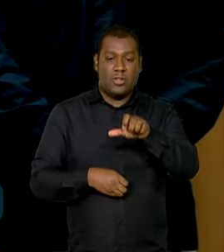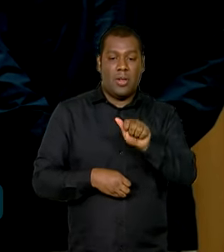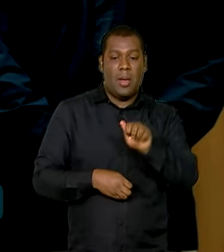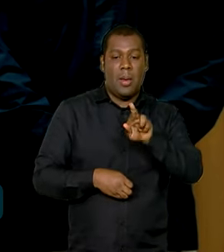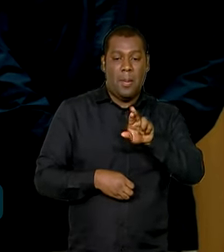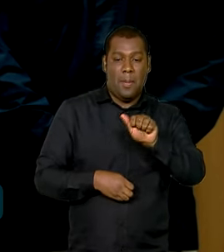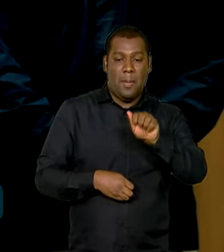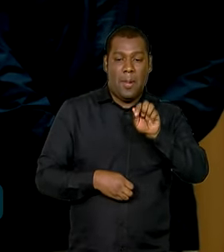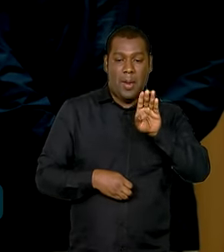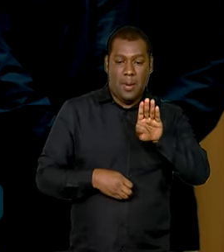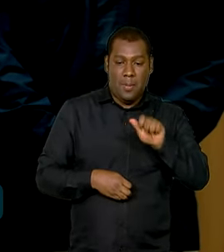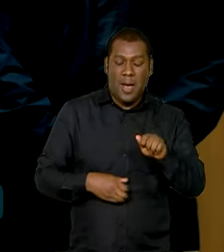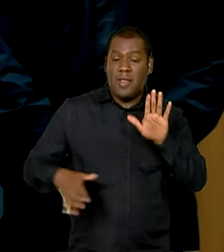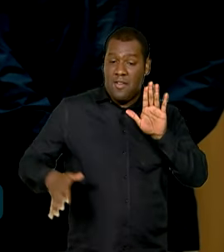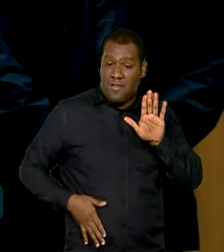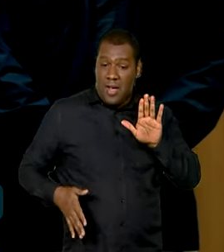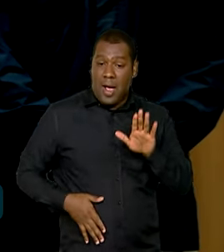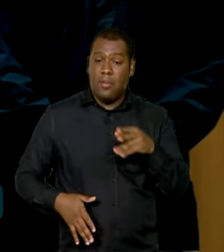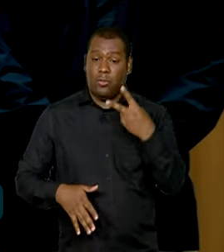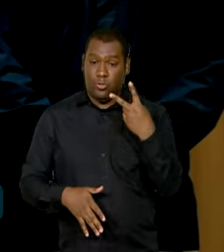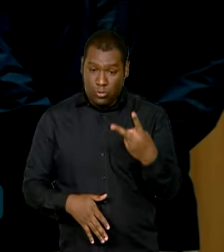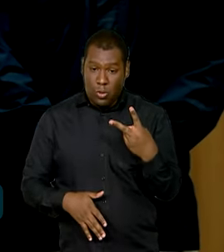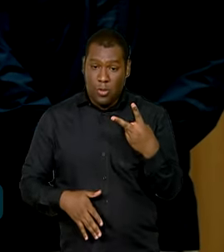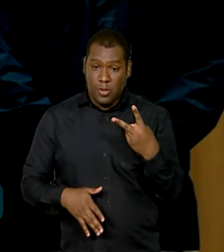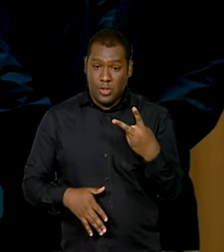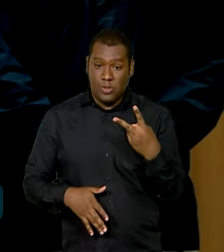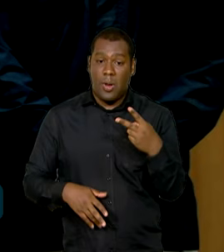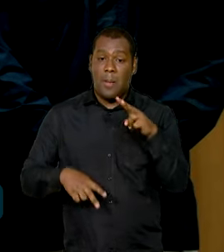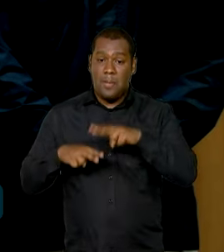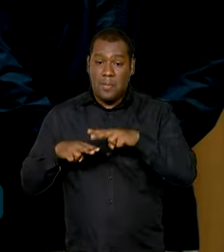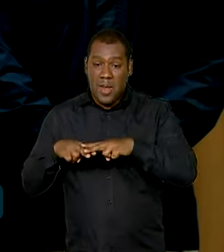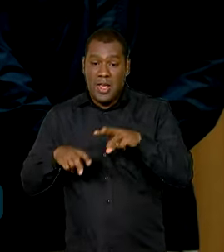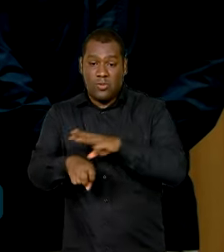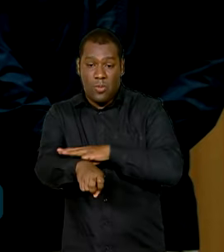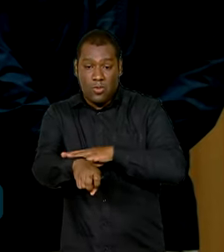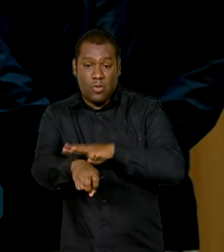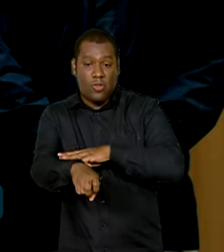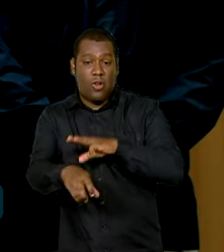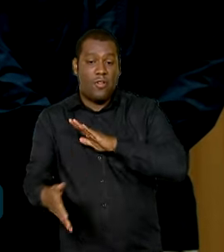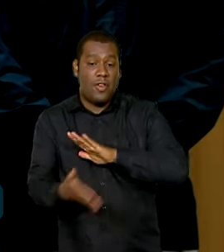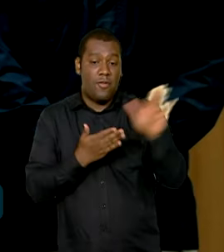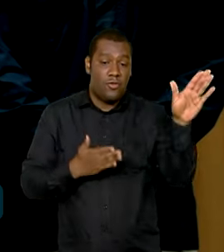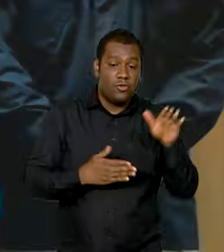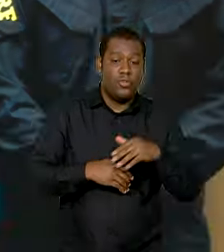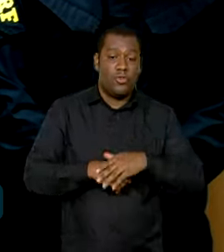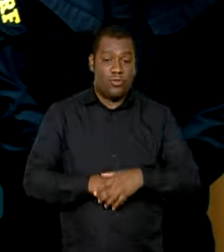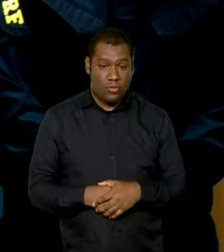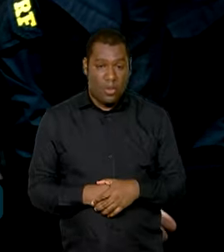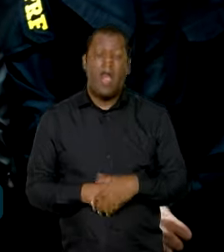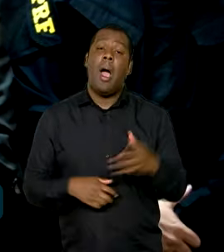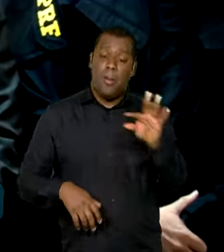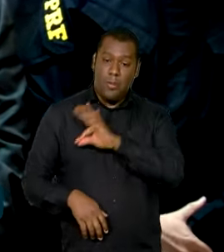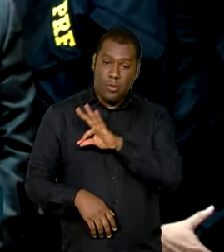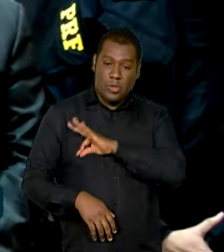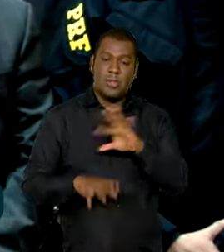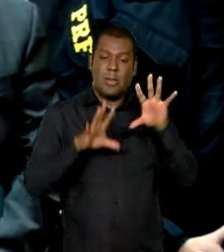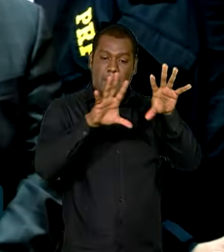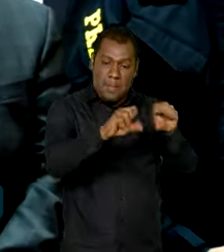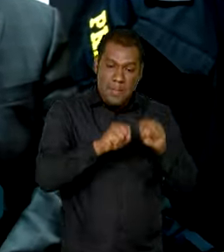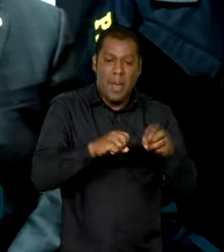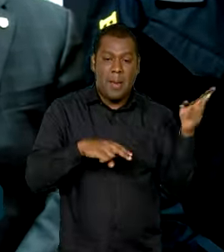segurança máxima de Mossoró o Rogério Mendonça e o d y Nascimento obviamente